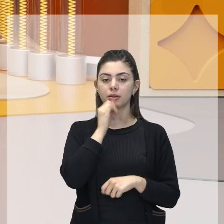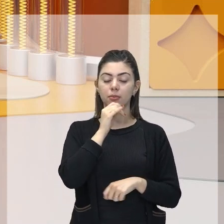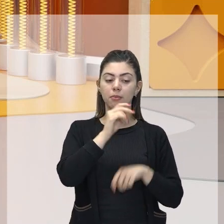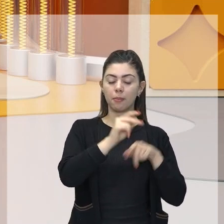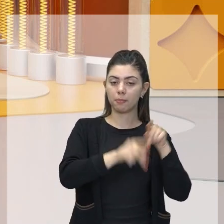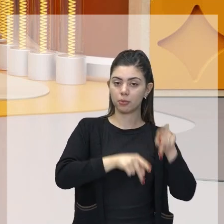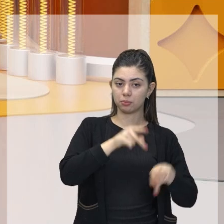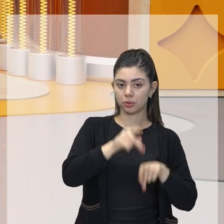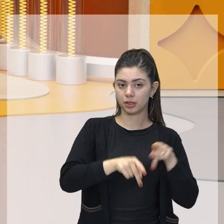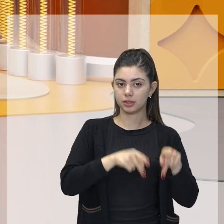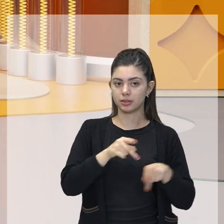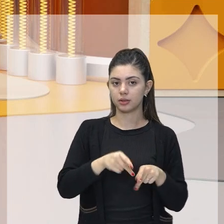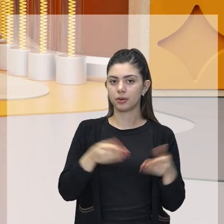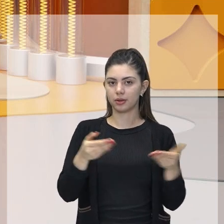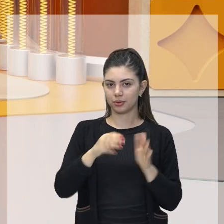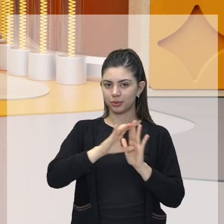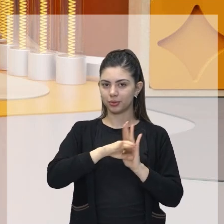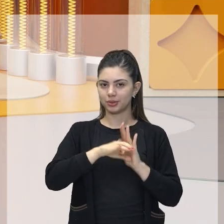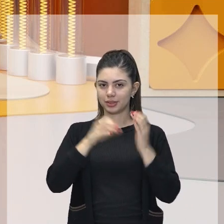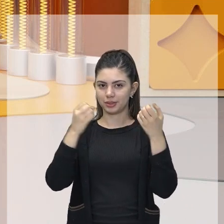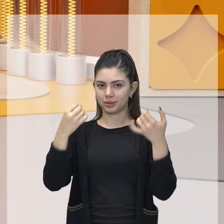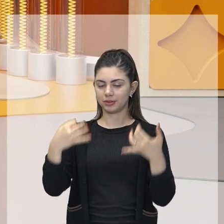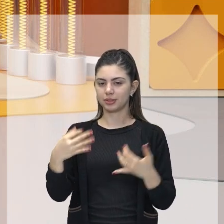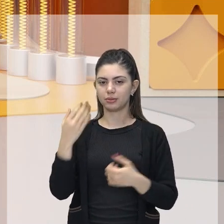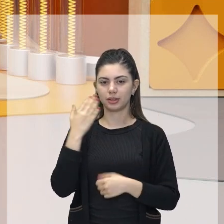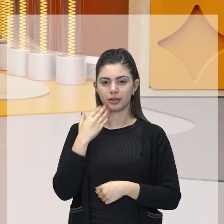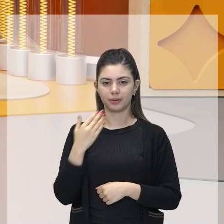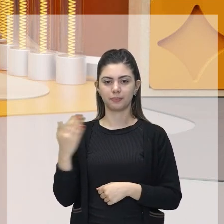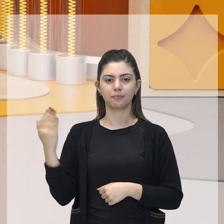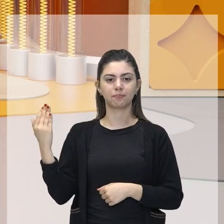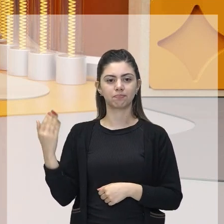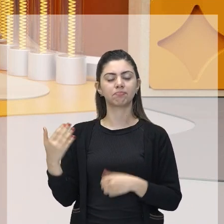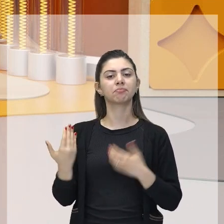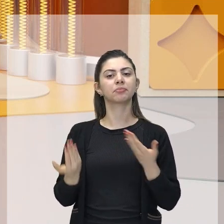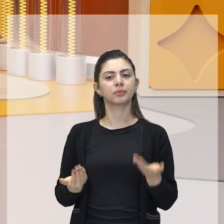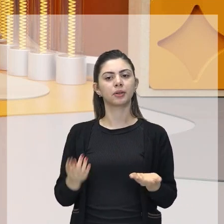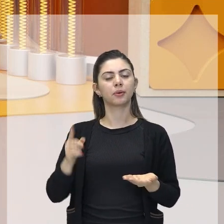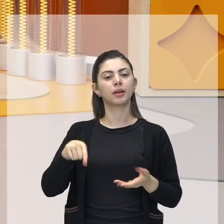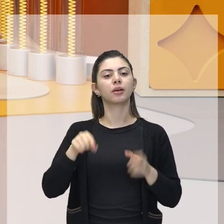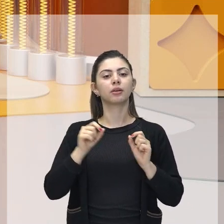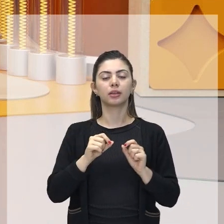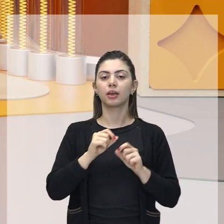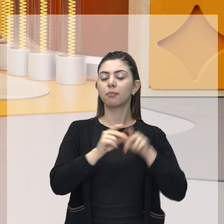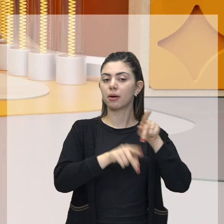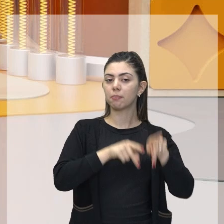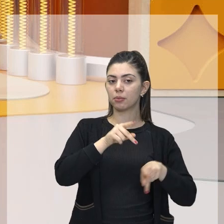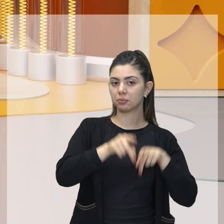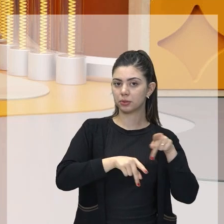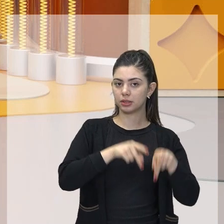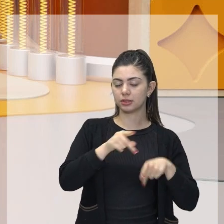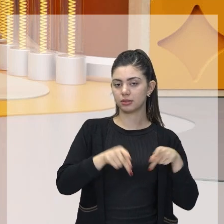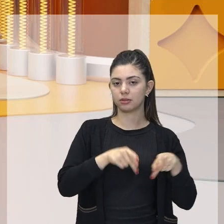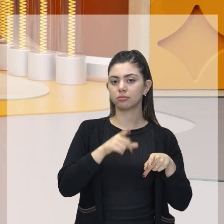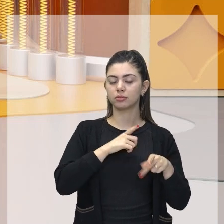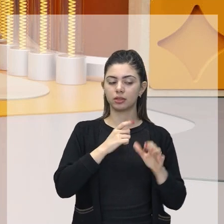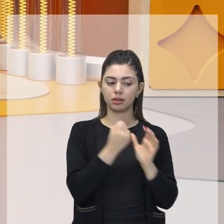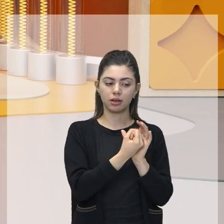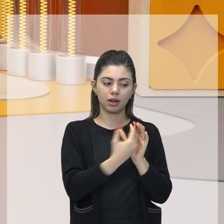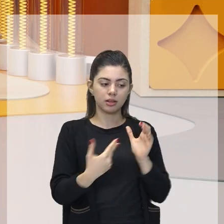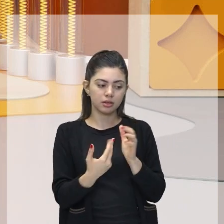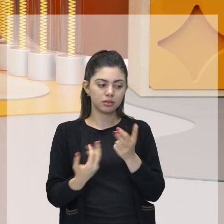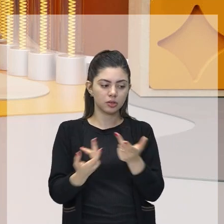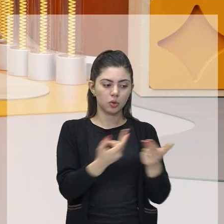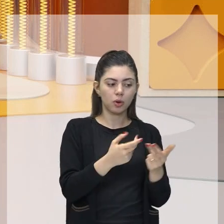vamos dar uma olhadinha no texto sobre nação, né? É quando um povo, ele se junta, ele tem características comuns, ele